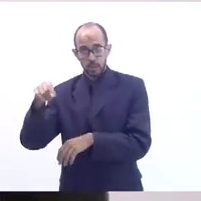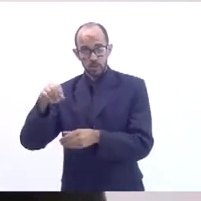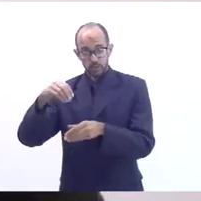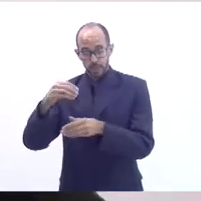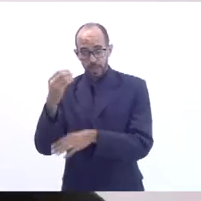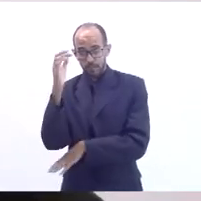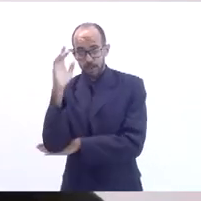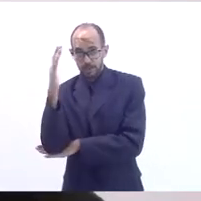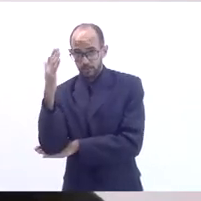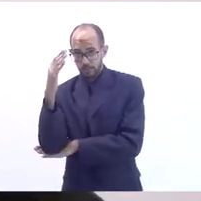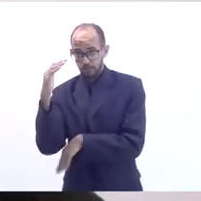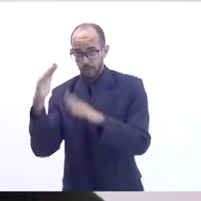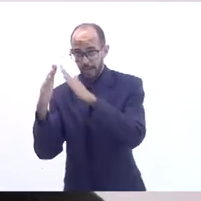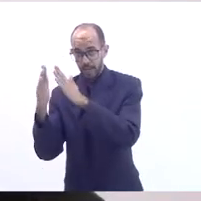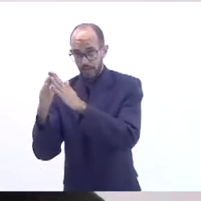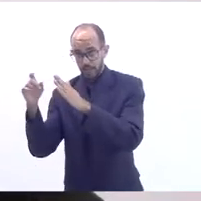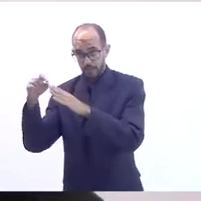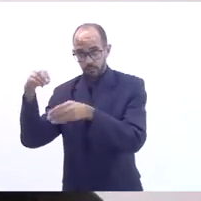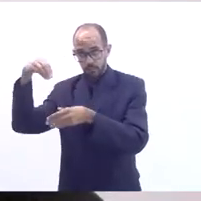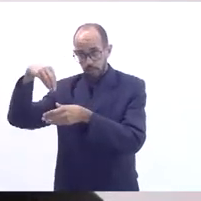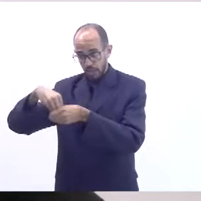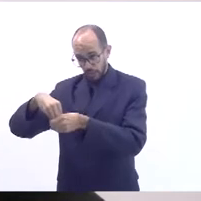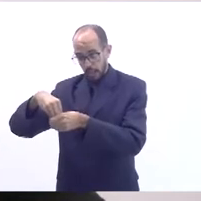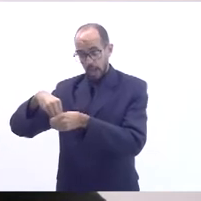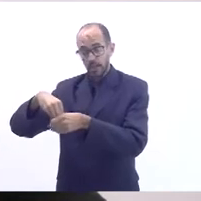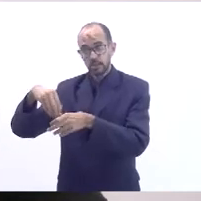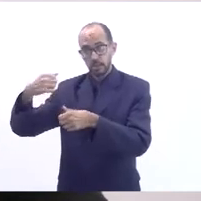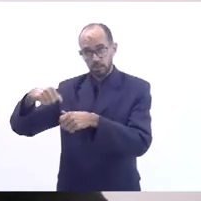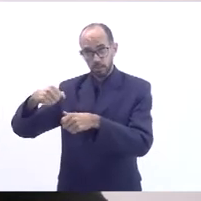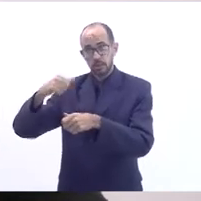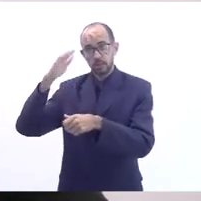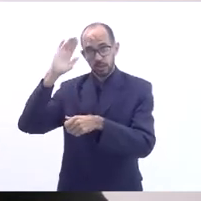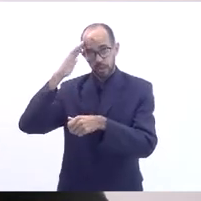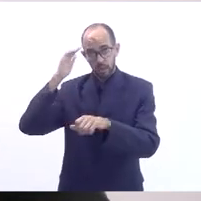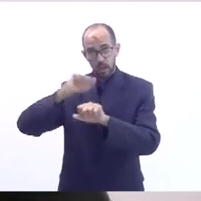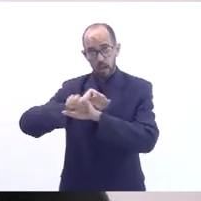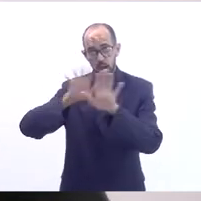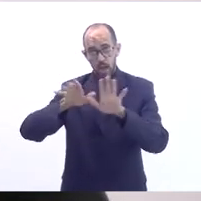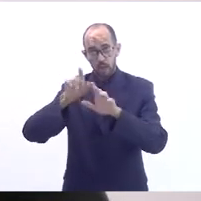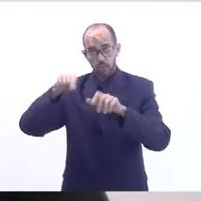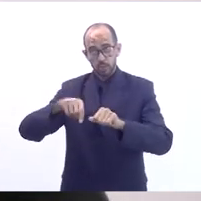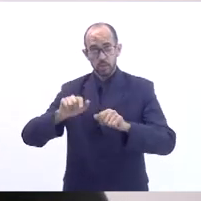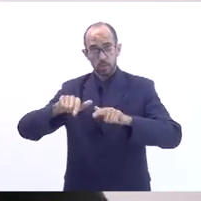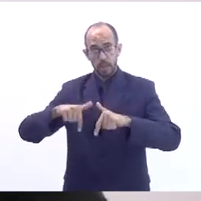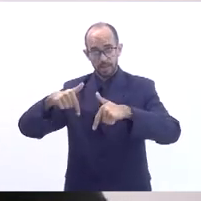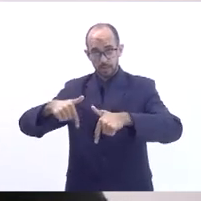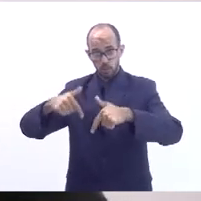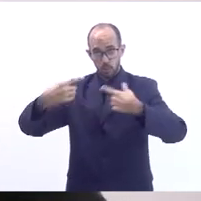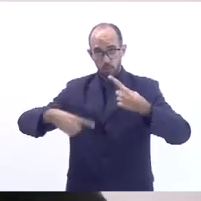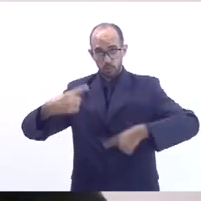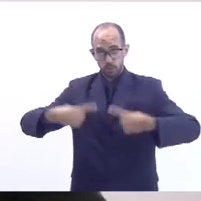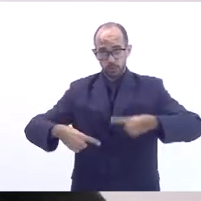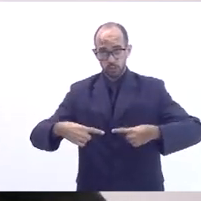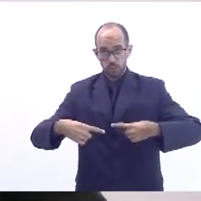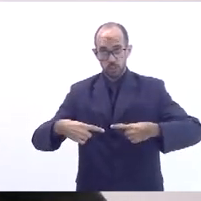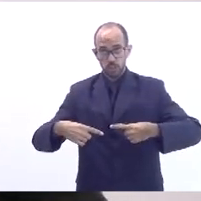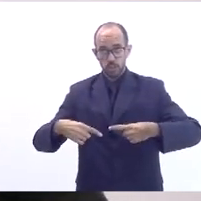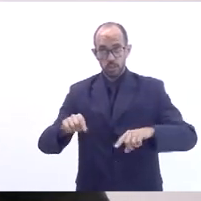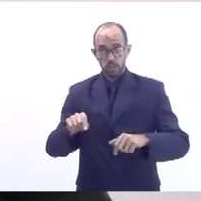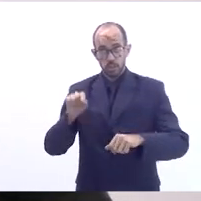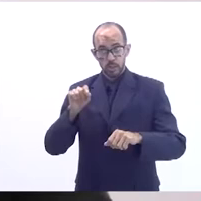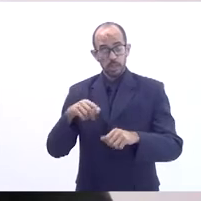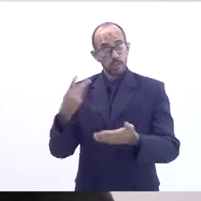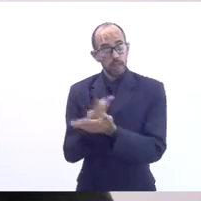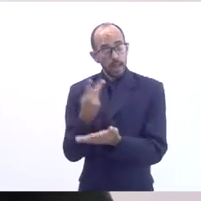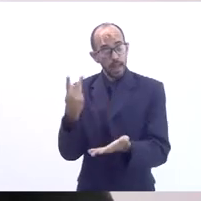você tem que você tem que internalizar que são ato político e que o que você